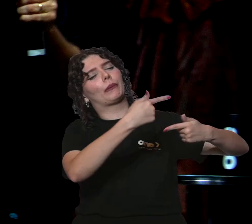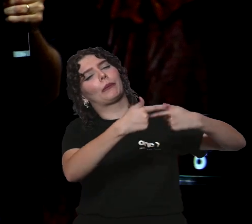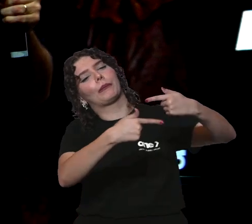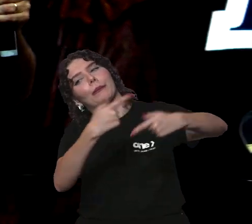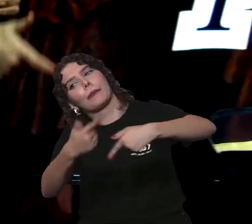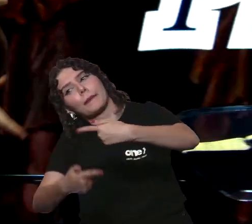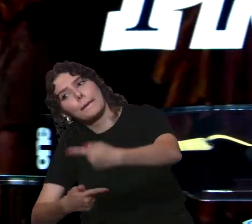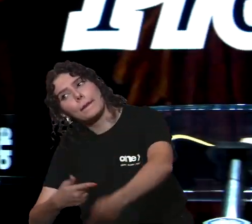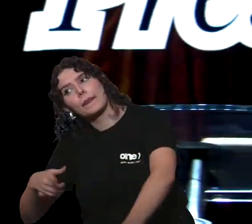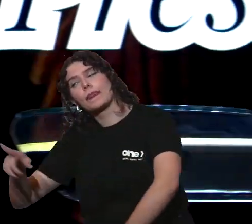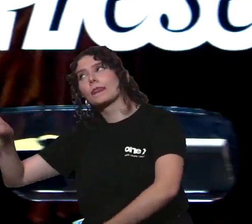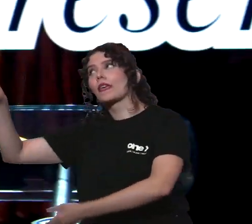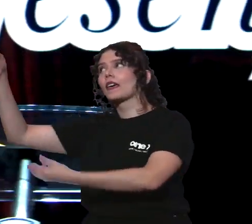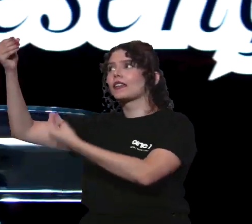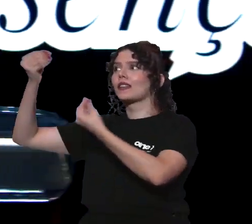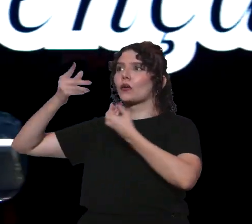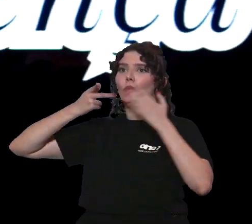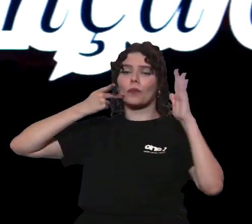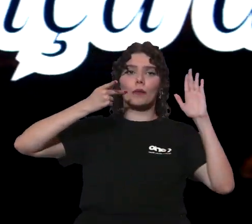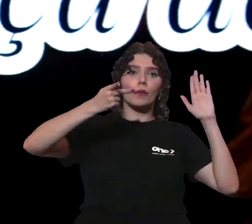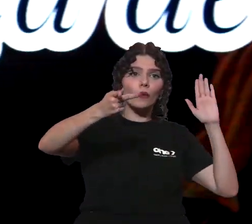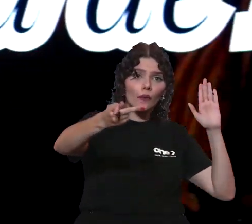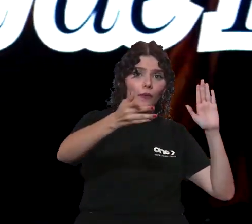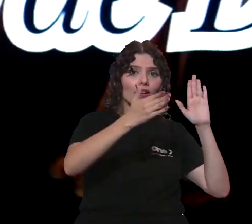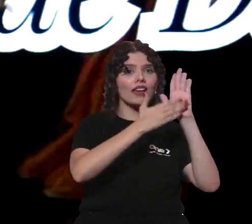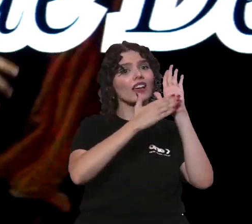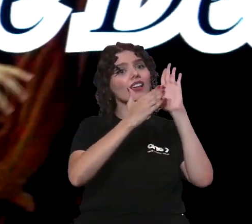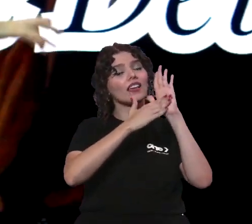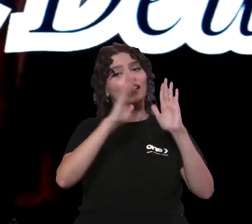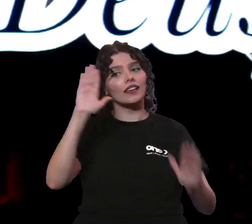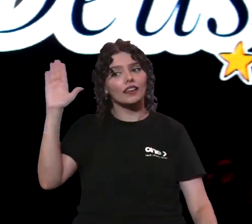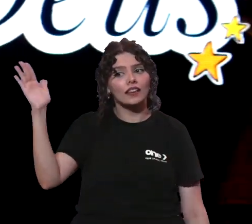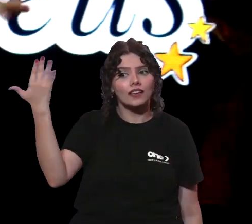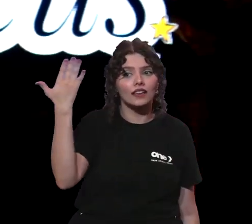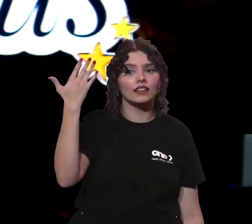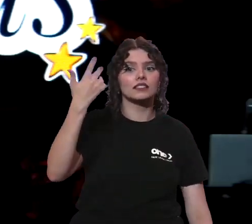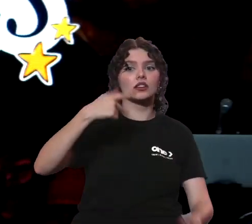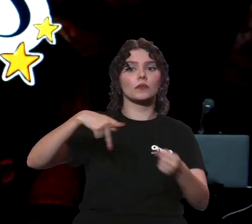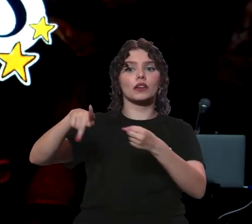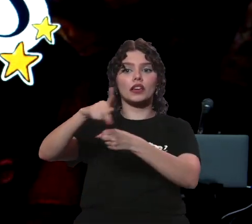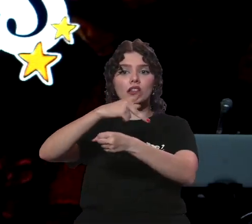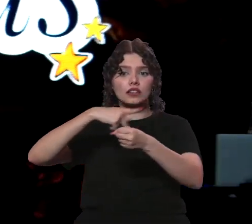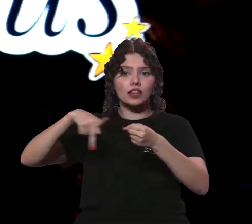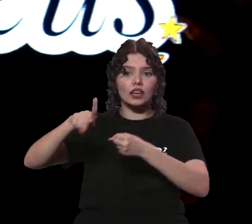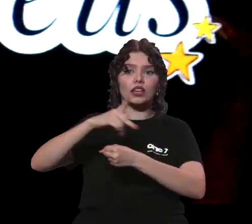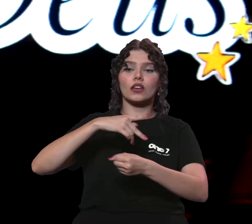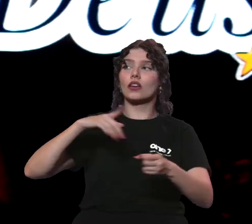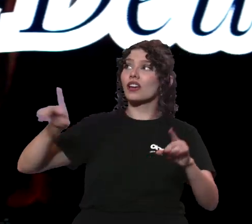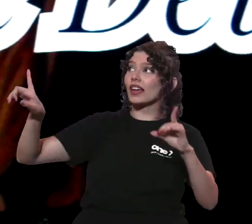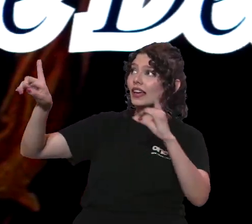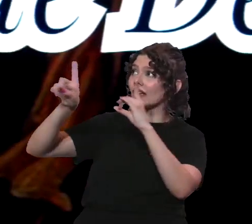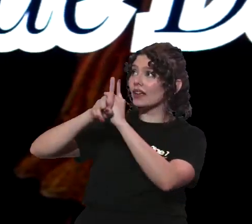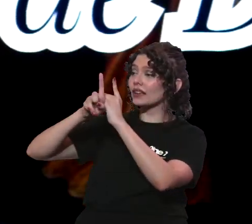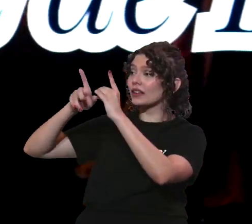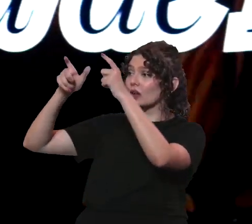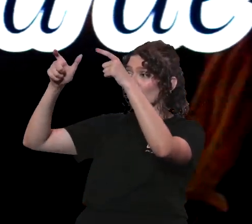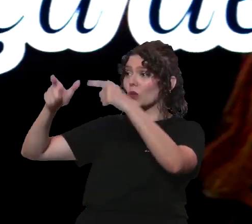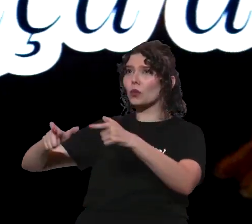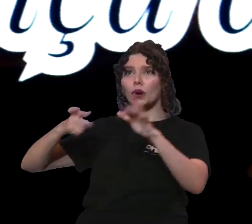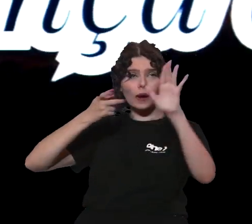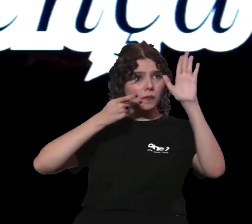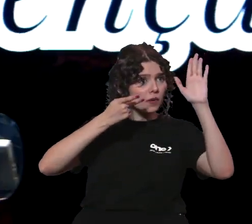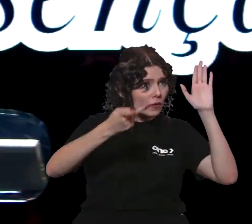deu uma promessa para eles, que eles seriam uma nação, que eles encontrariam a terra